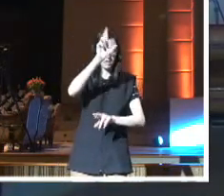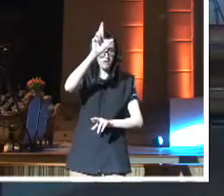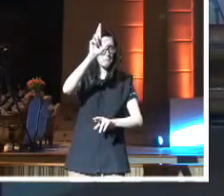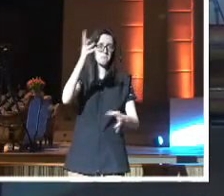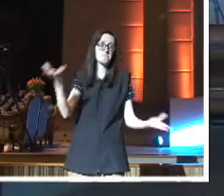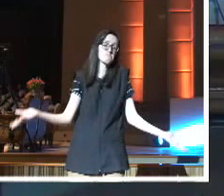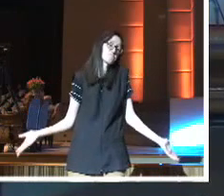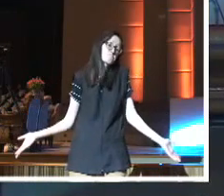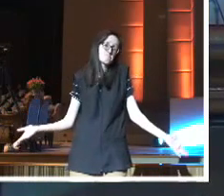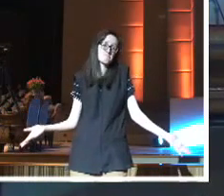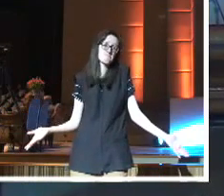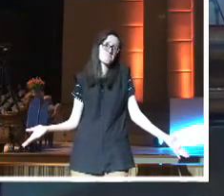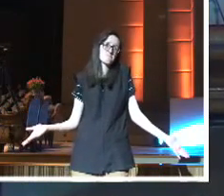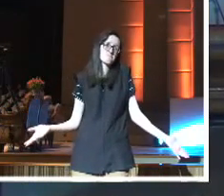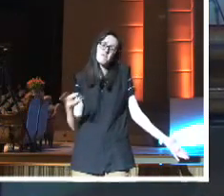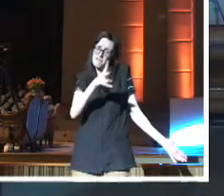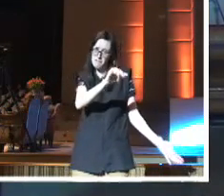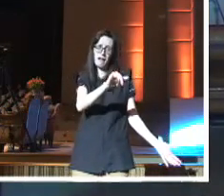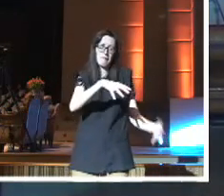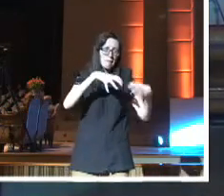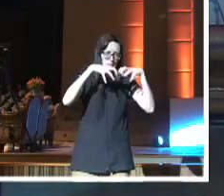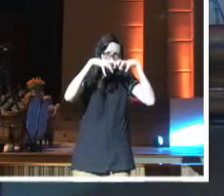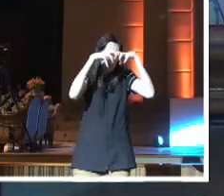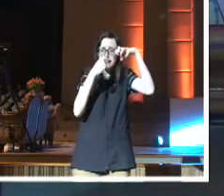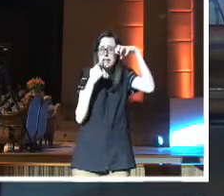tem é a masmorra.